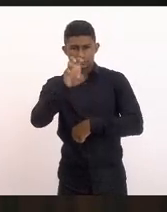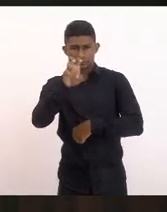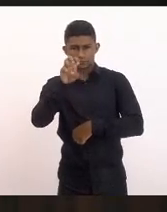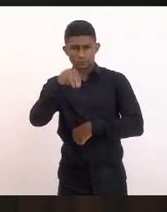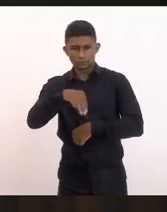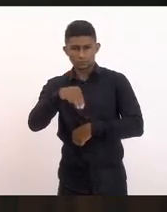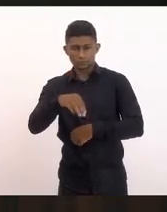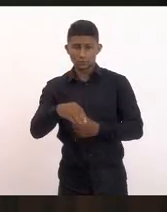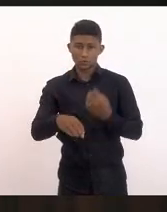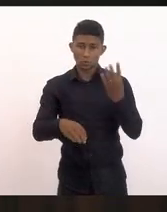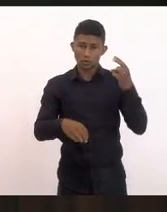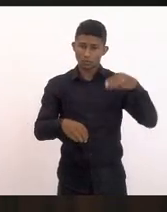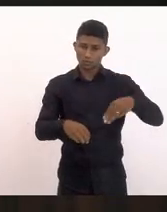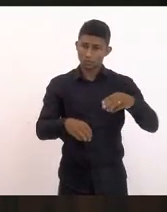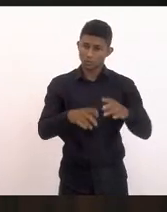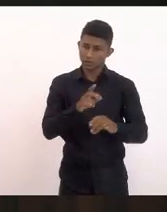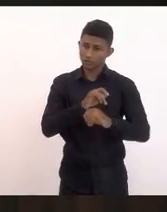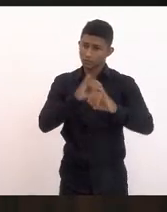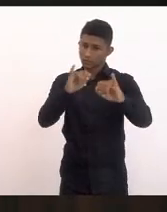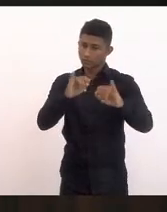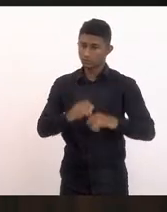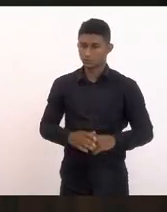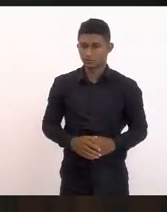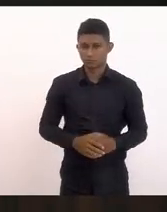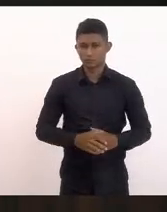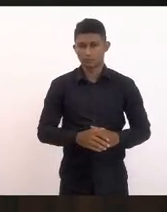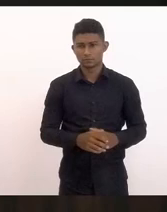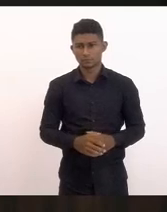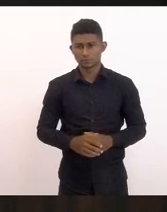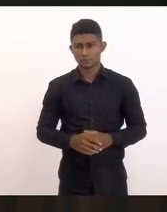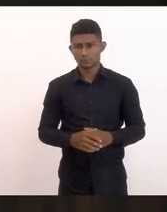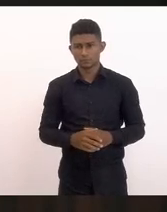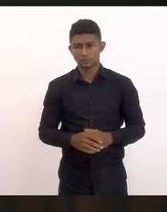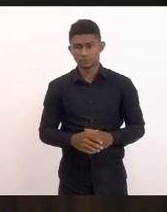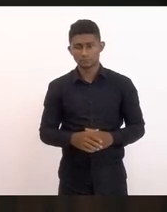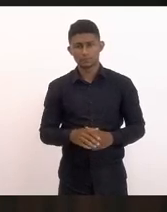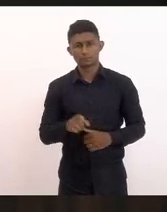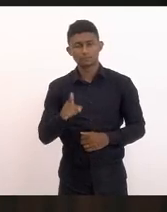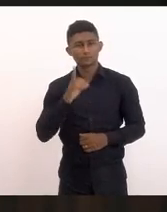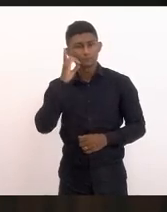irei anunciá-lo. Deputado